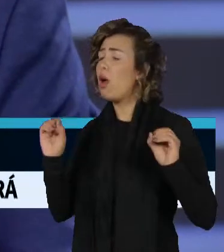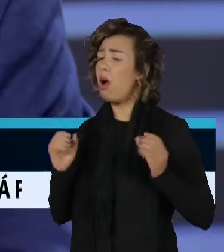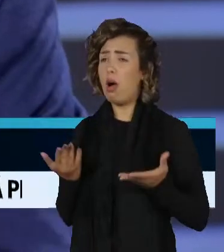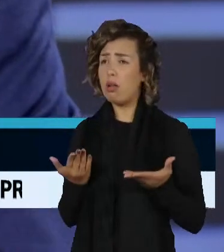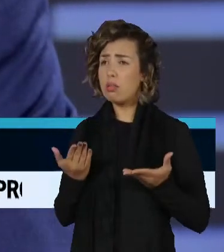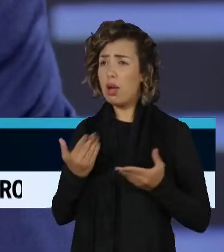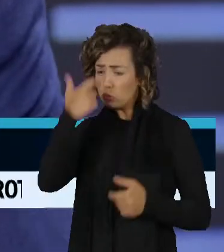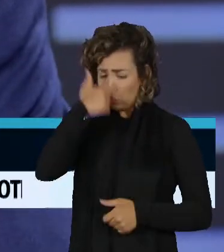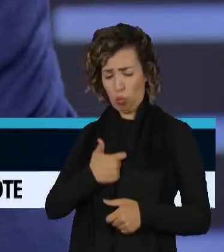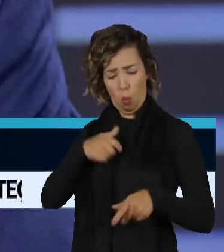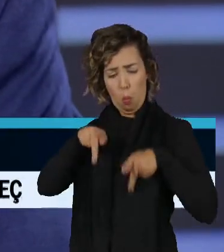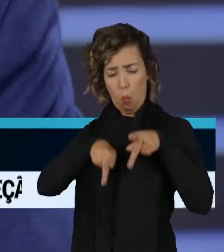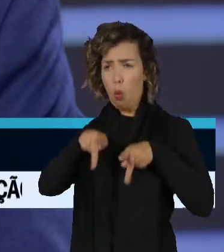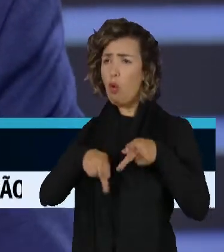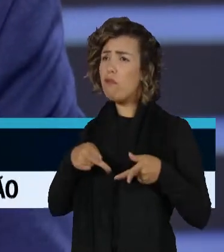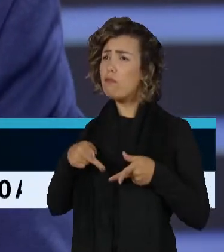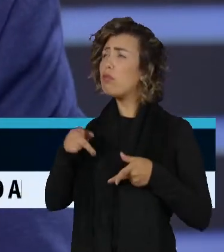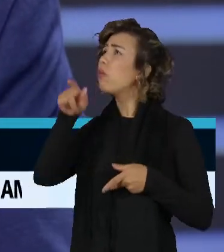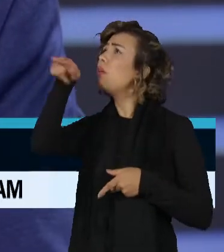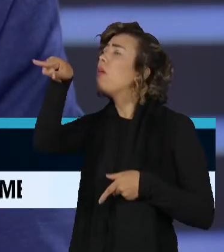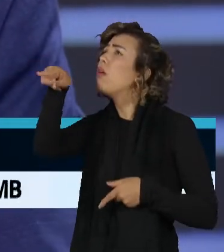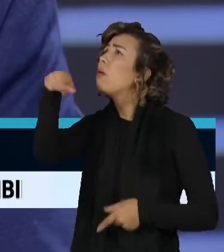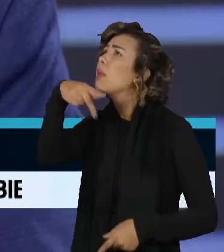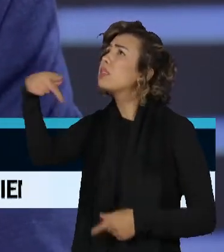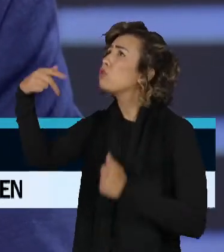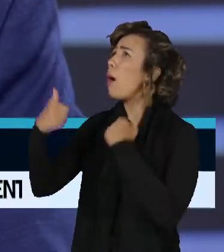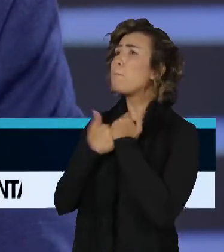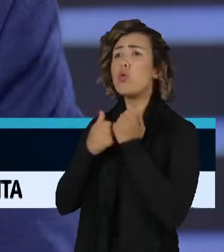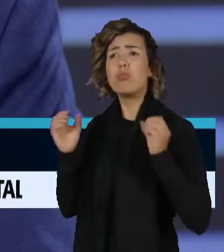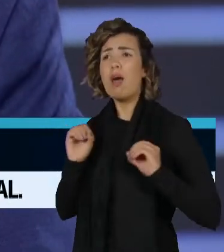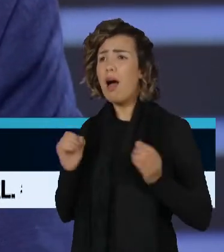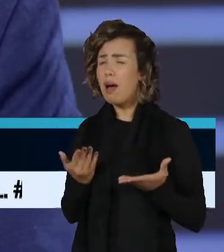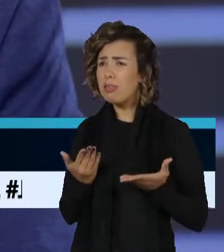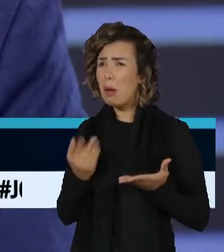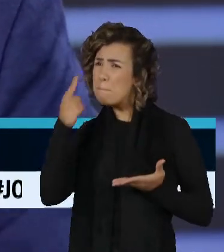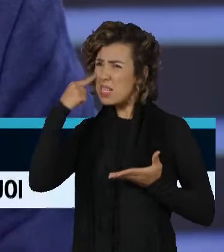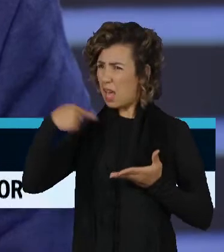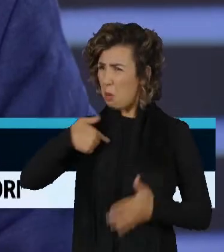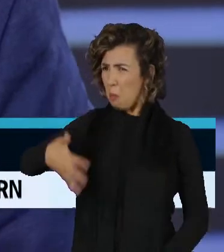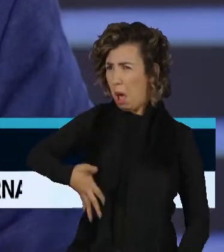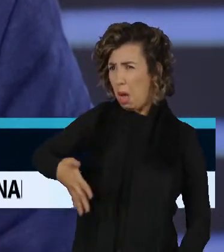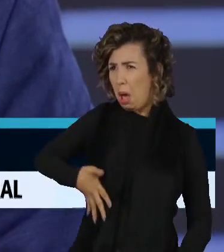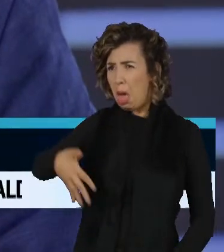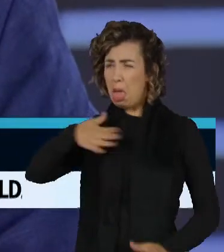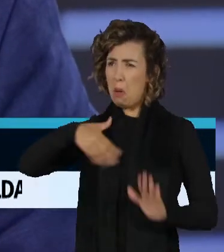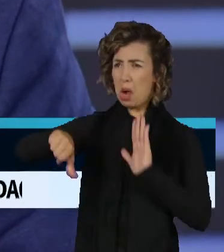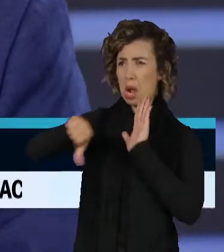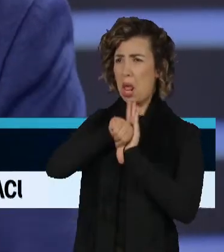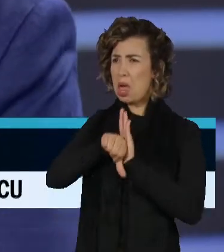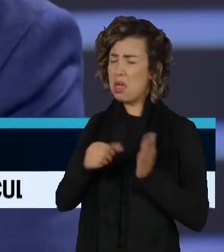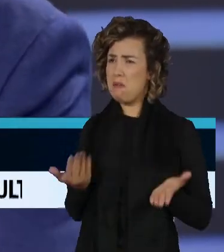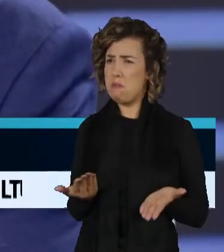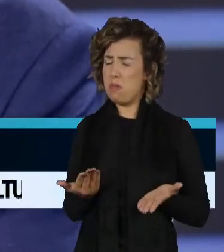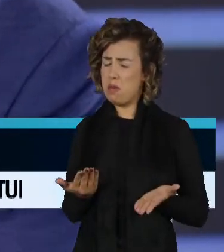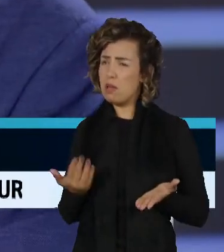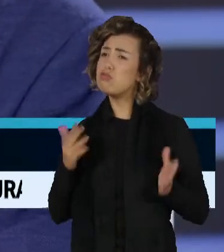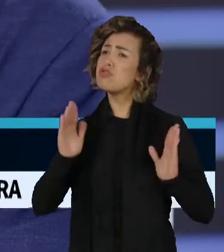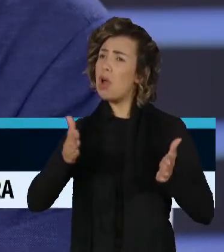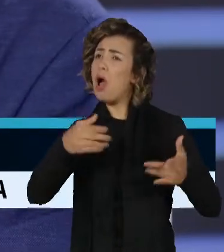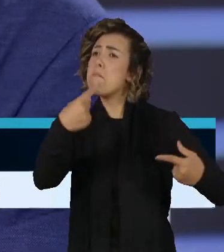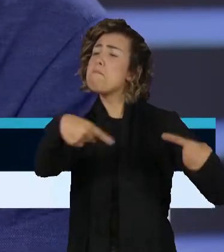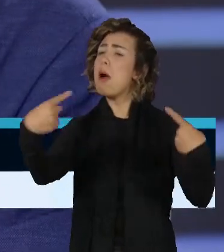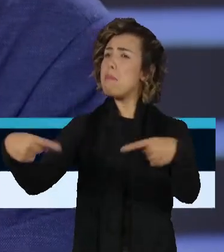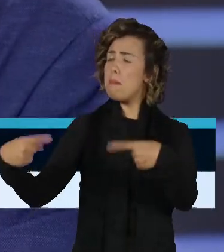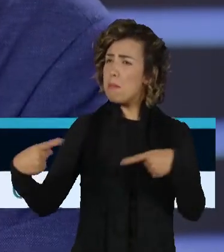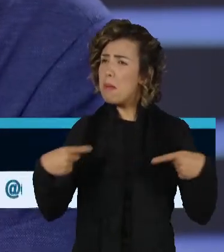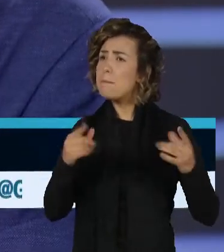se sentindo marginalizadas. E a tensão, a polarização enorme. Nós discutimos hoje